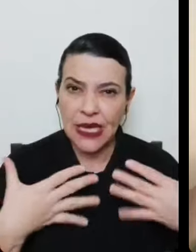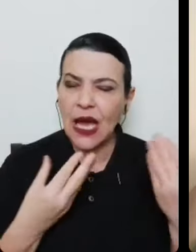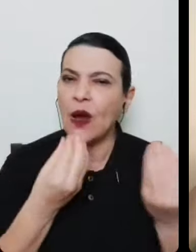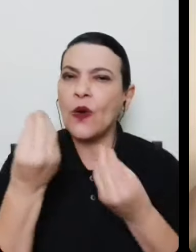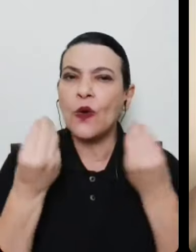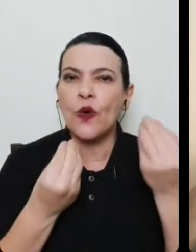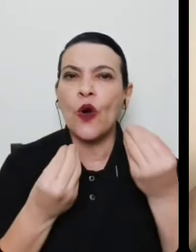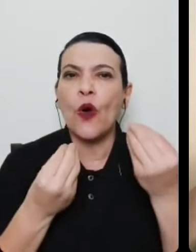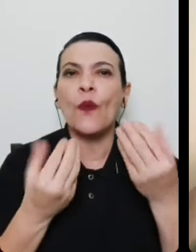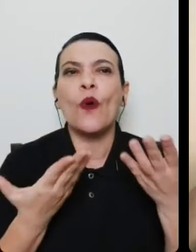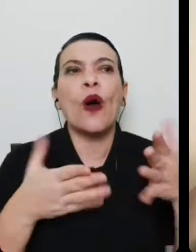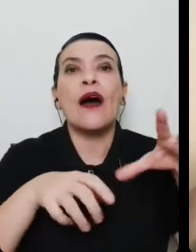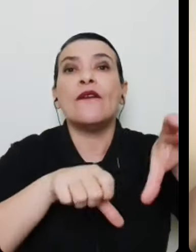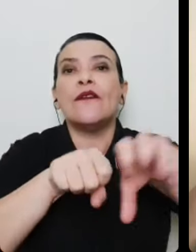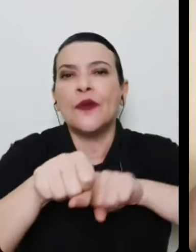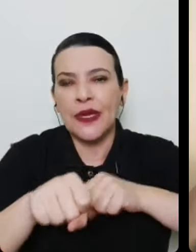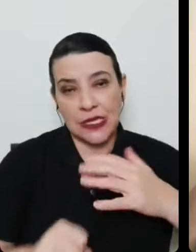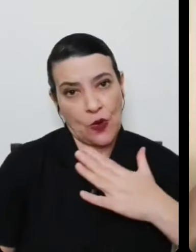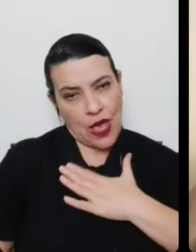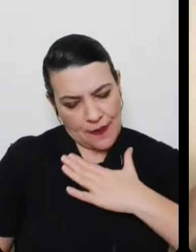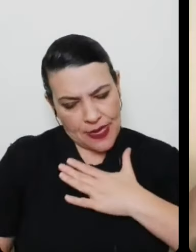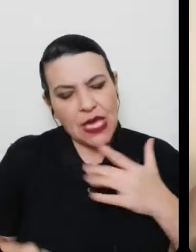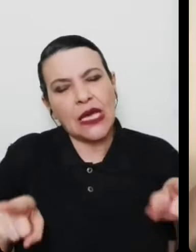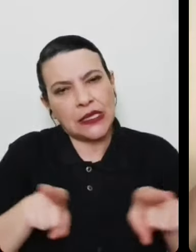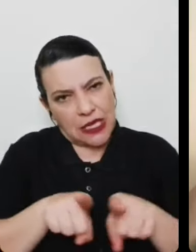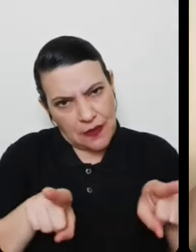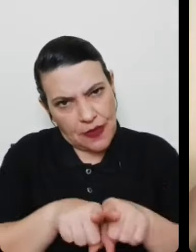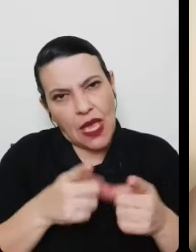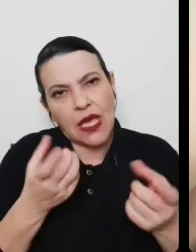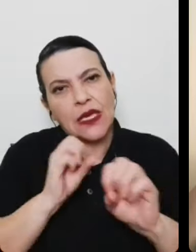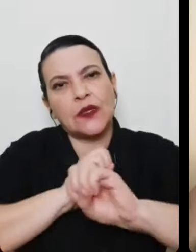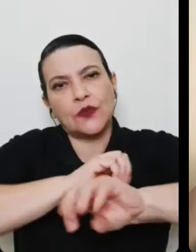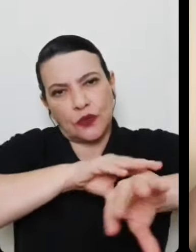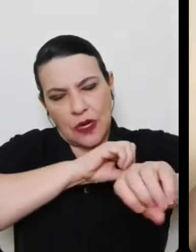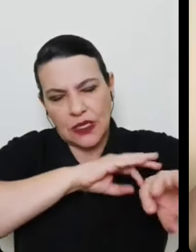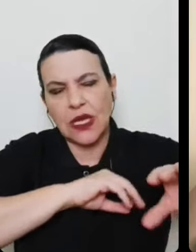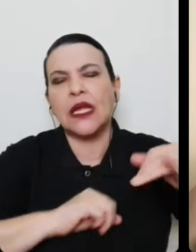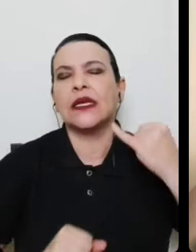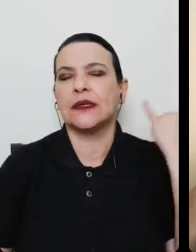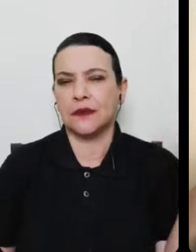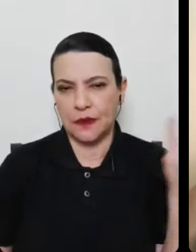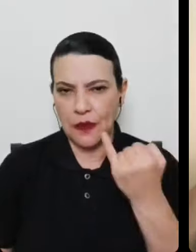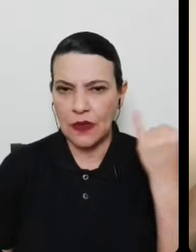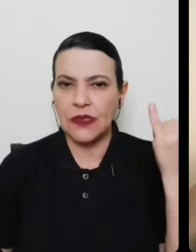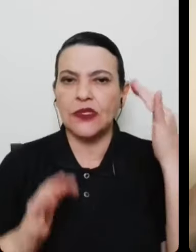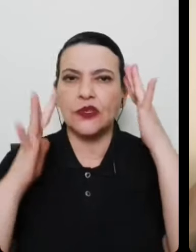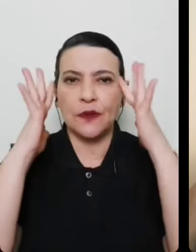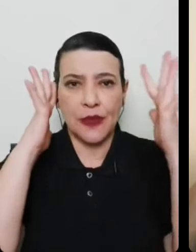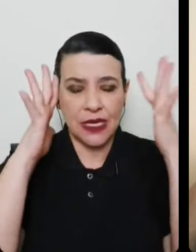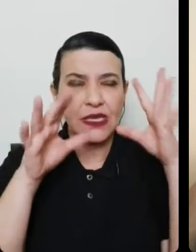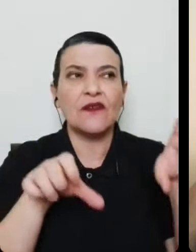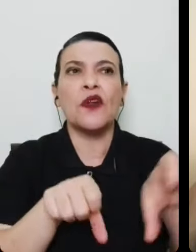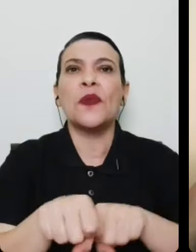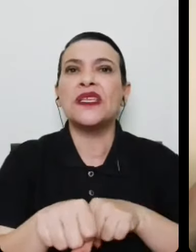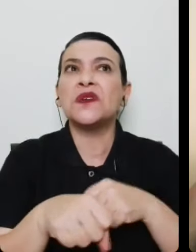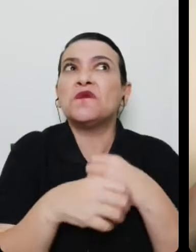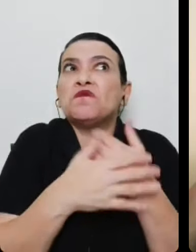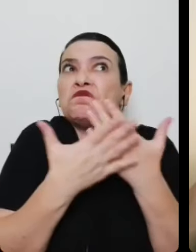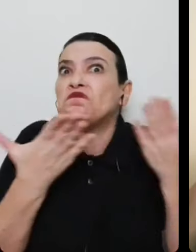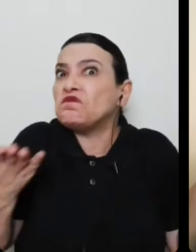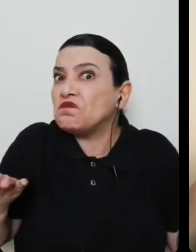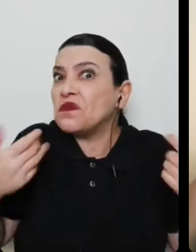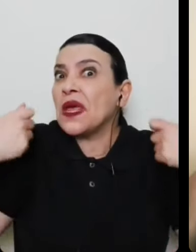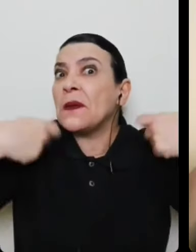nossa formação, né. Eu estou falando da minha também como educadora. Eu acho que é importante a gente pensar que formação é essa, né? Que a gente